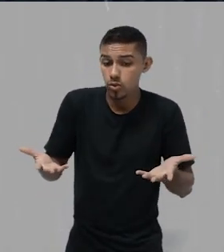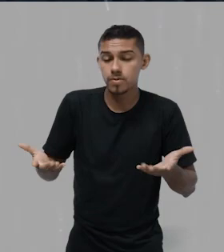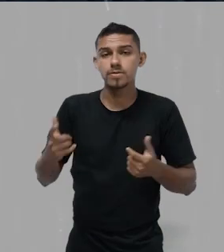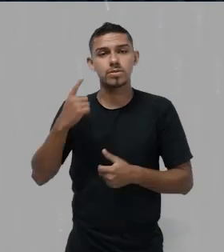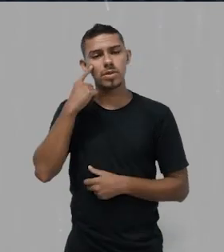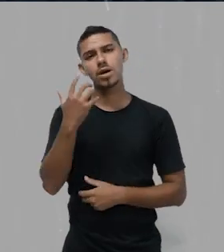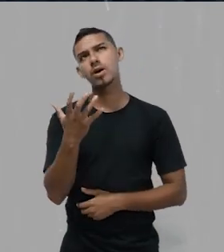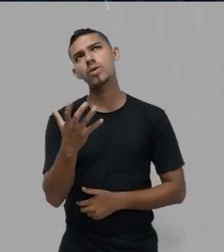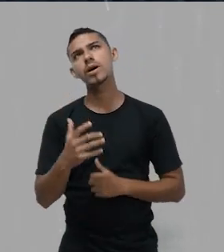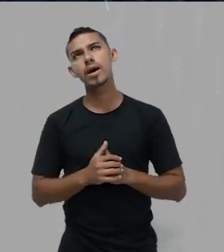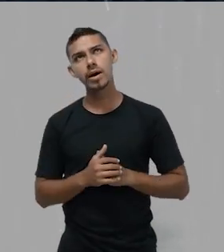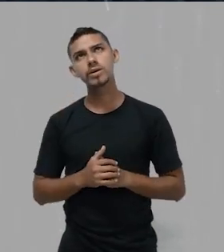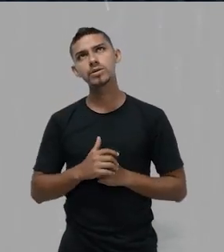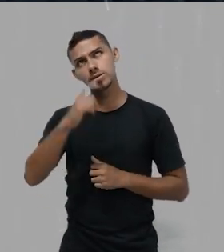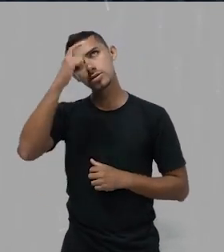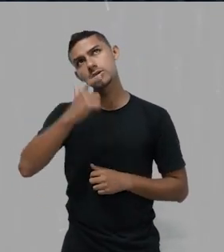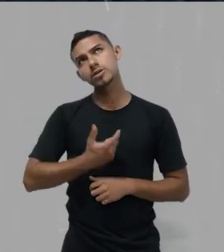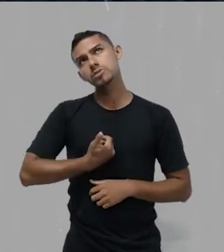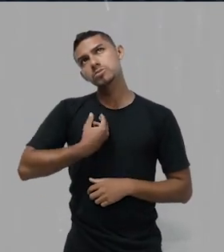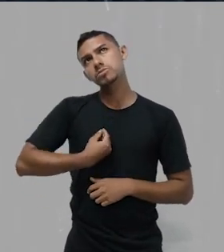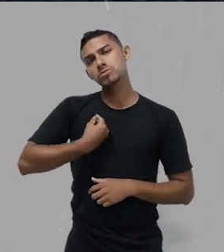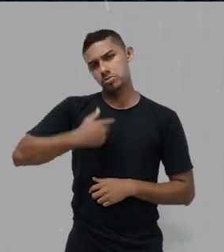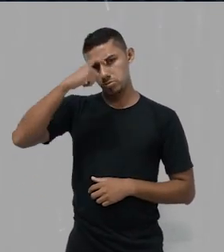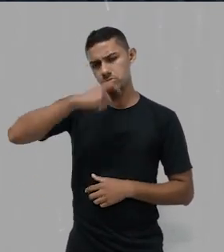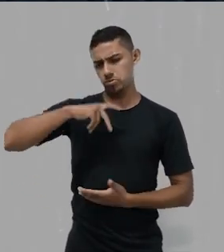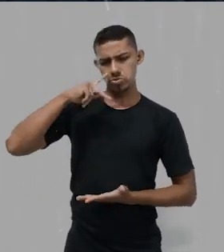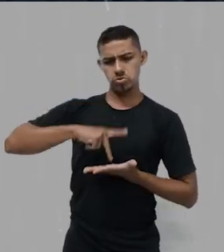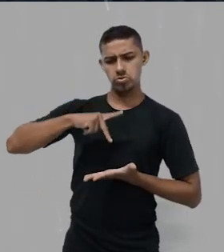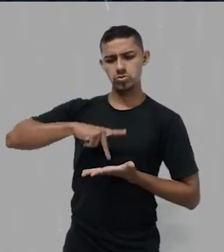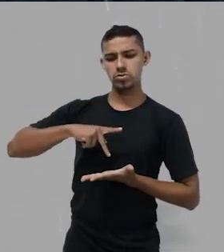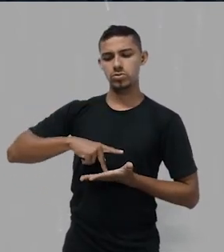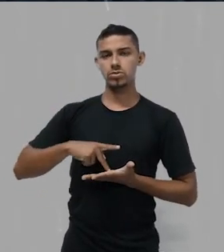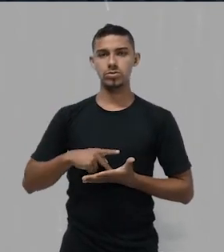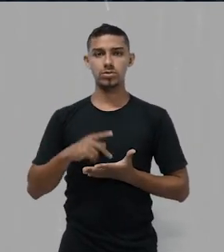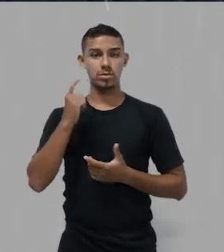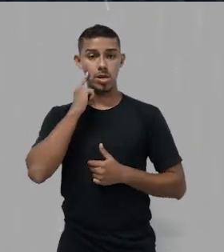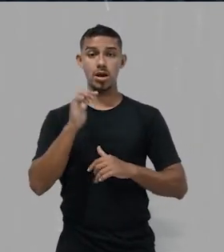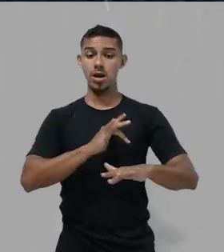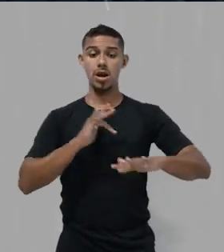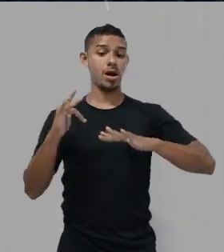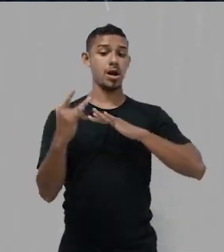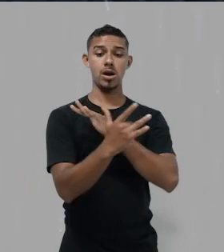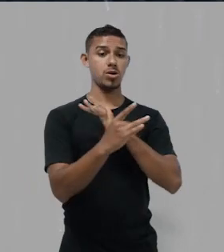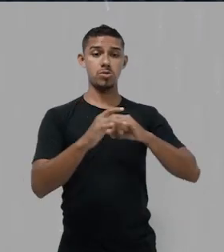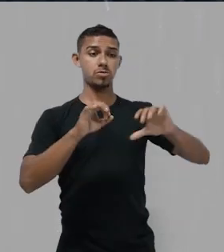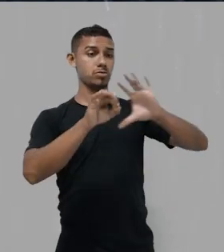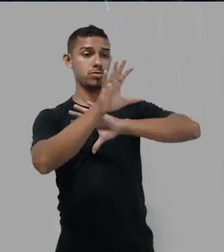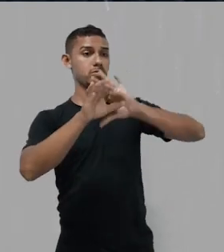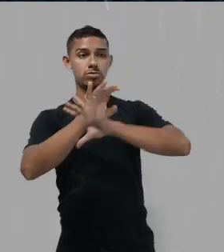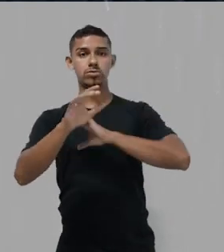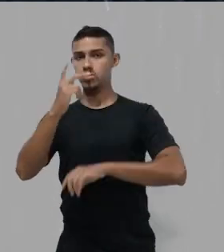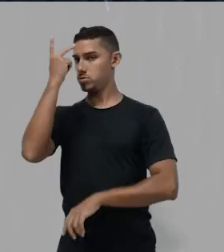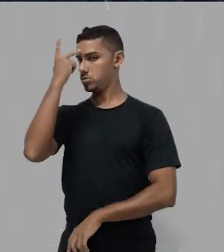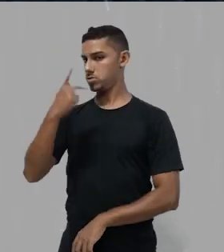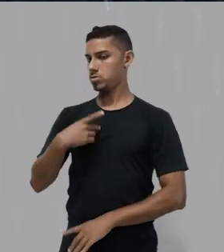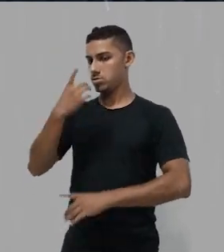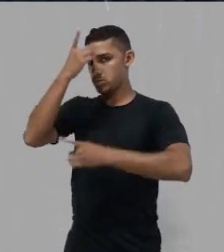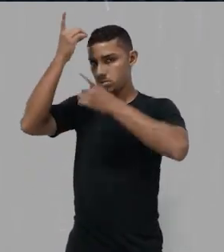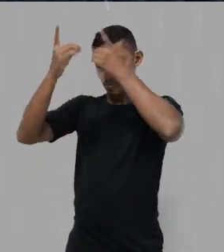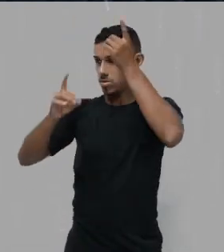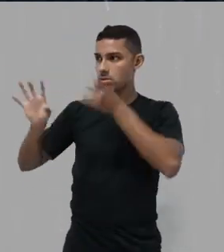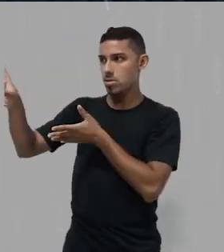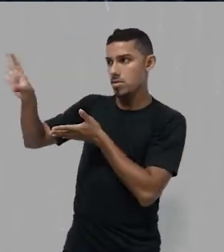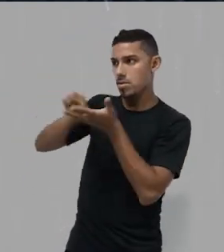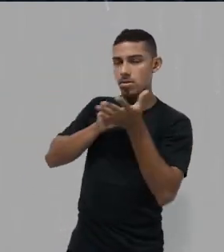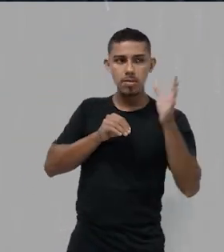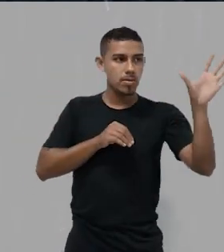Eu quero ser alguém original. Tanto é que vocês enchem as redes sociais de vocês das suas próprias ideias. E cada um